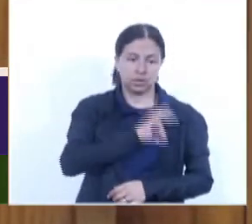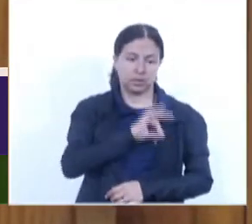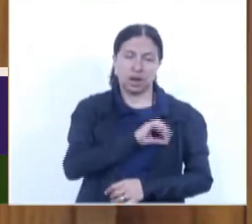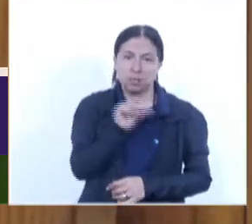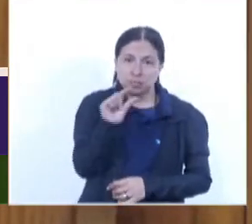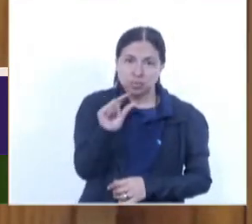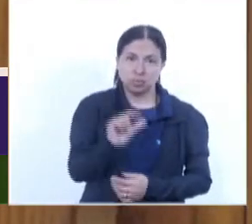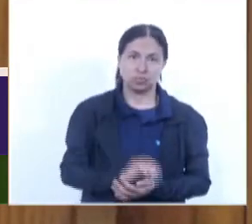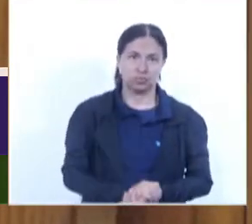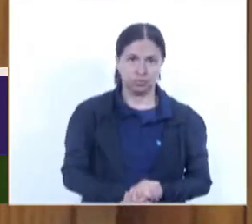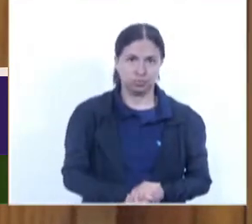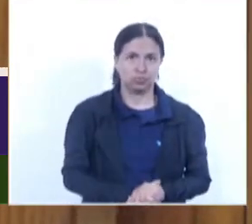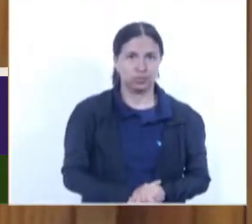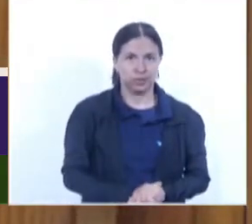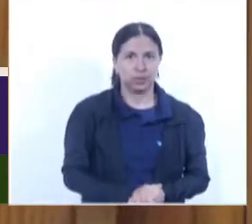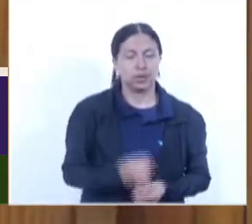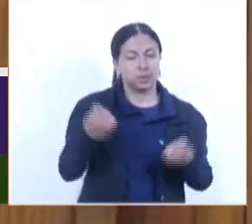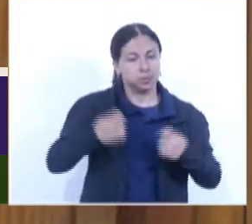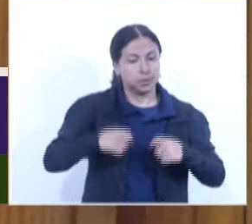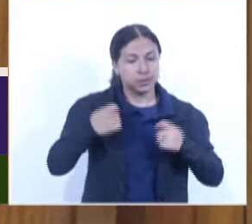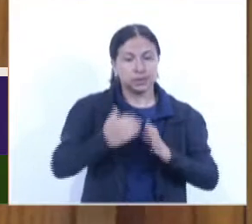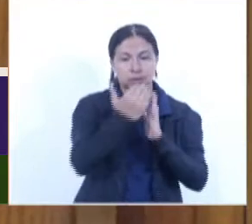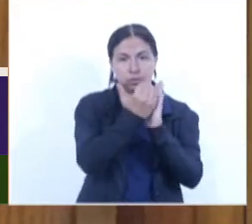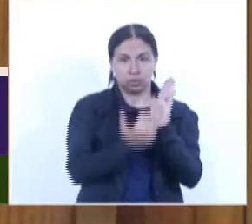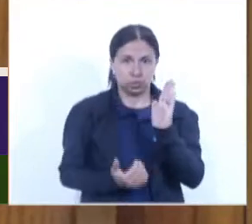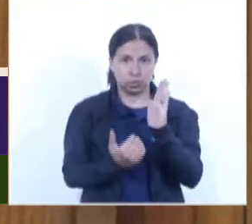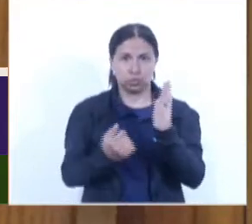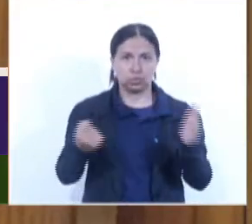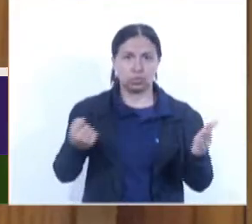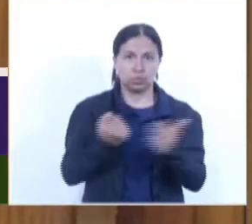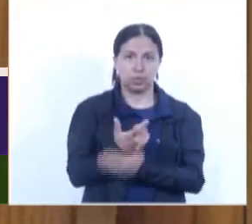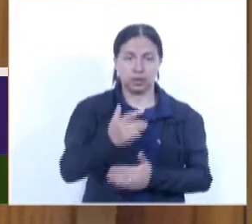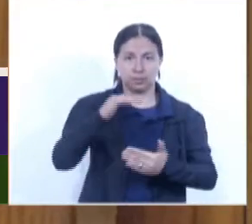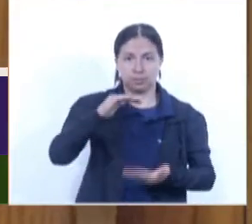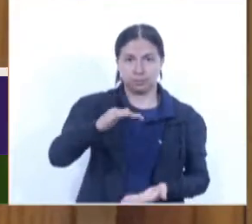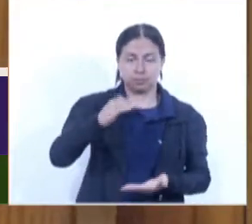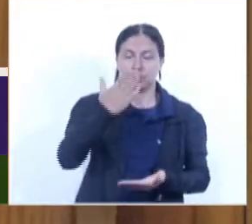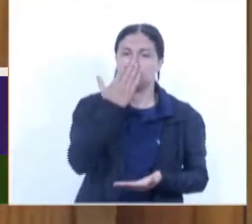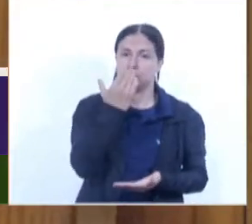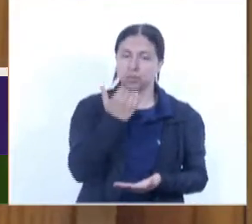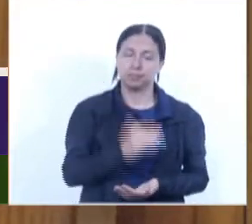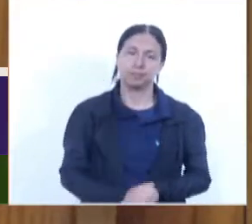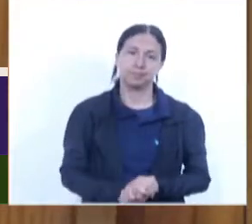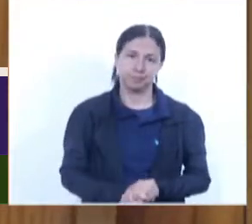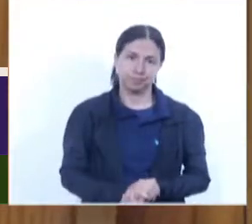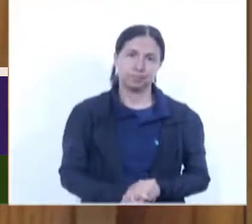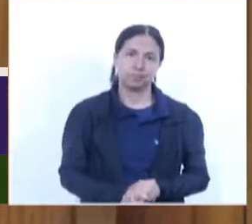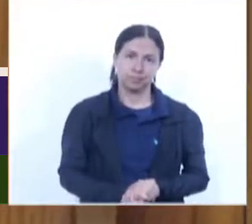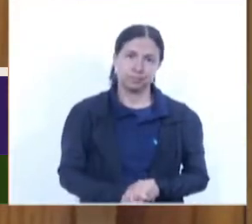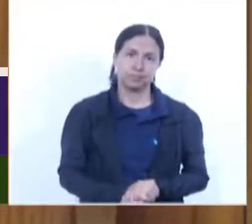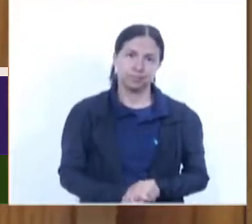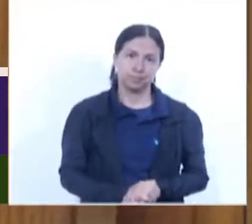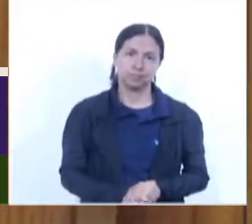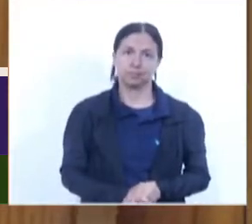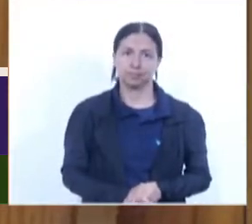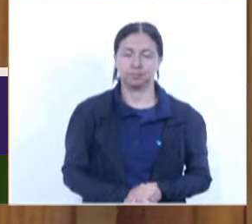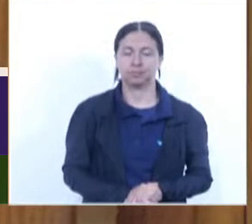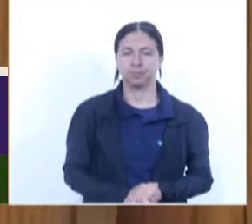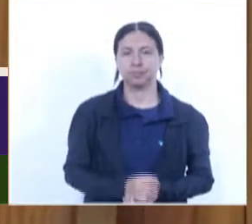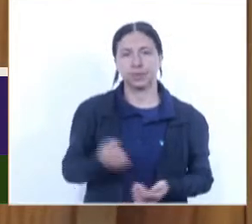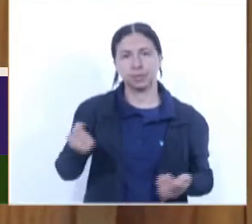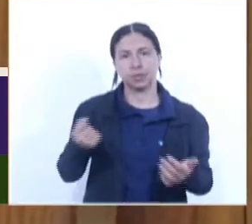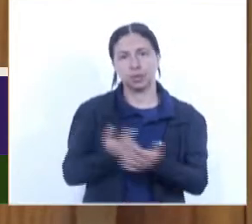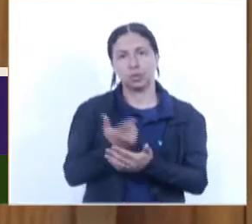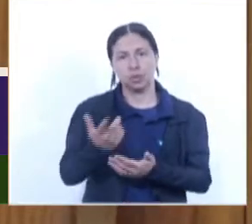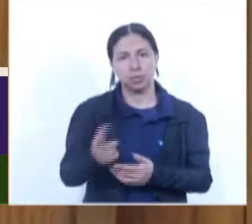necessita desse subsídio para que realmente possa levar o alimento para as mesas para que possa